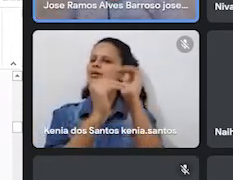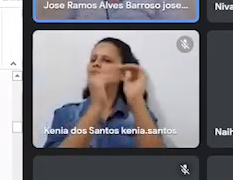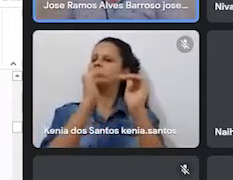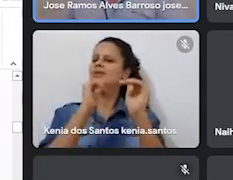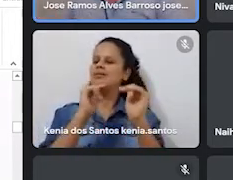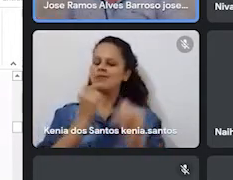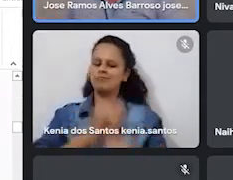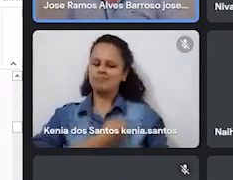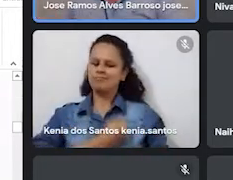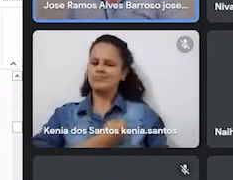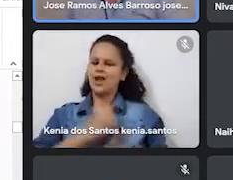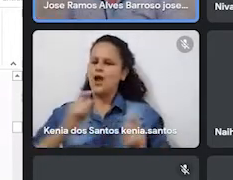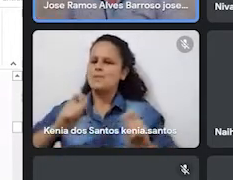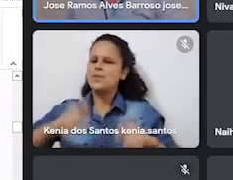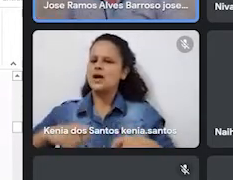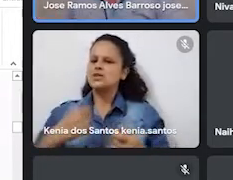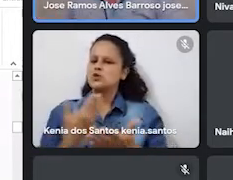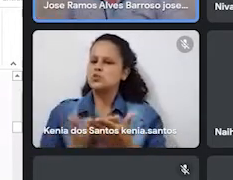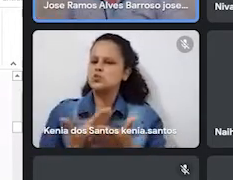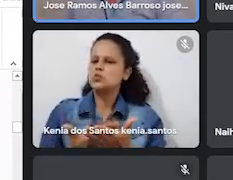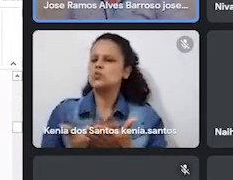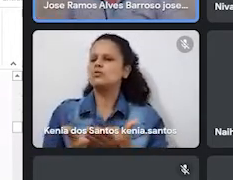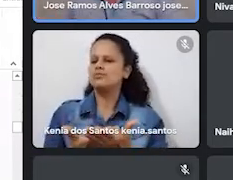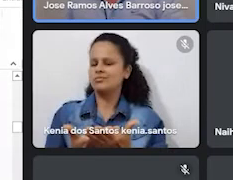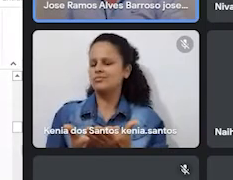aprimorando, fui estudando.